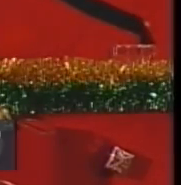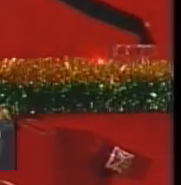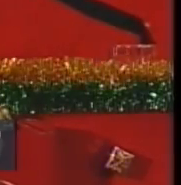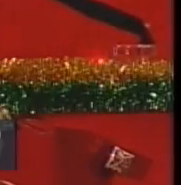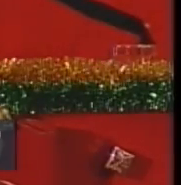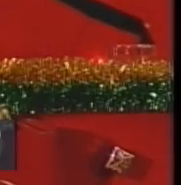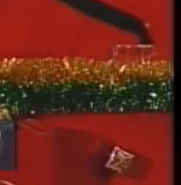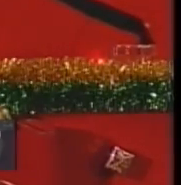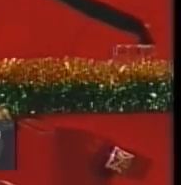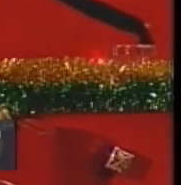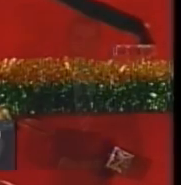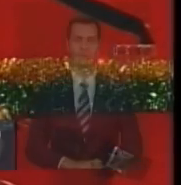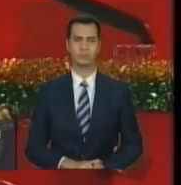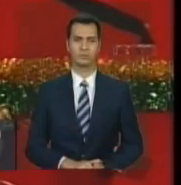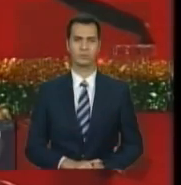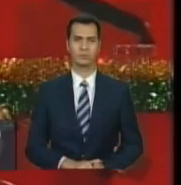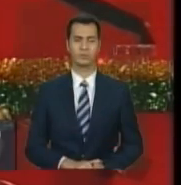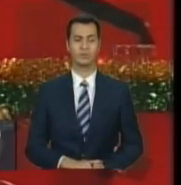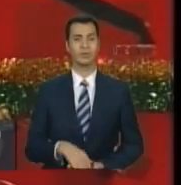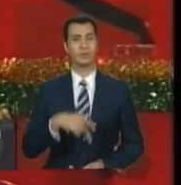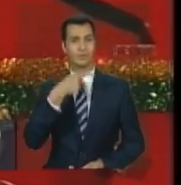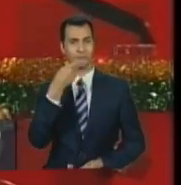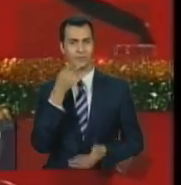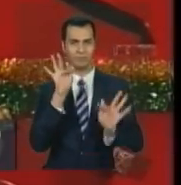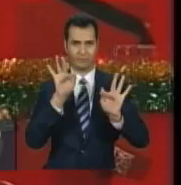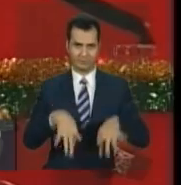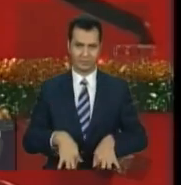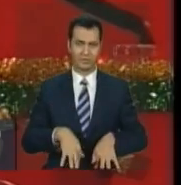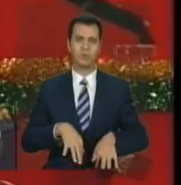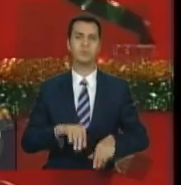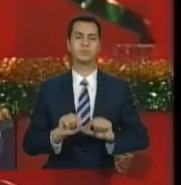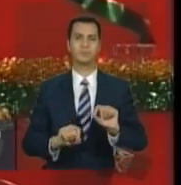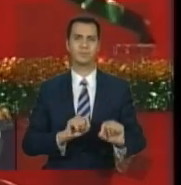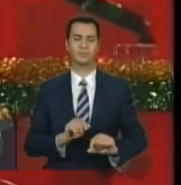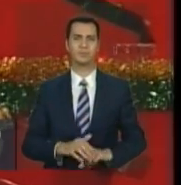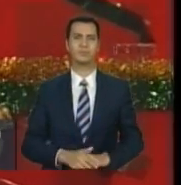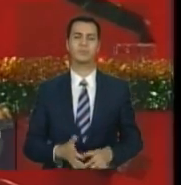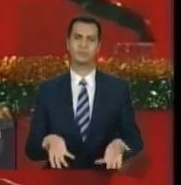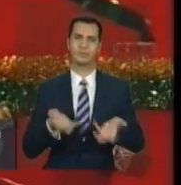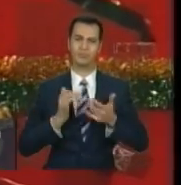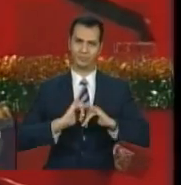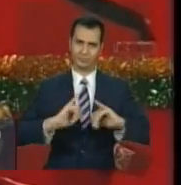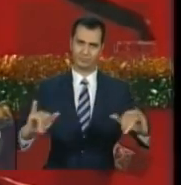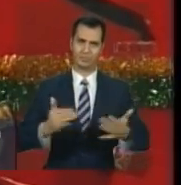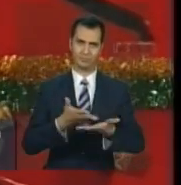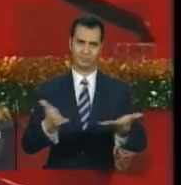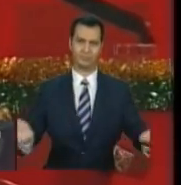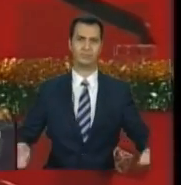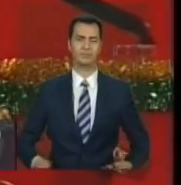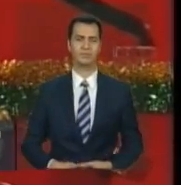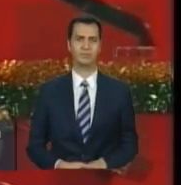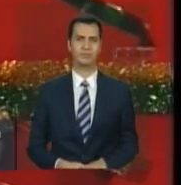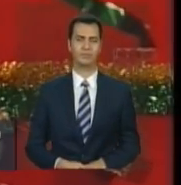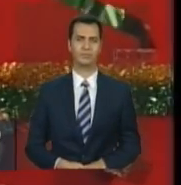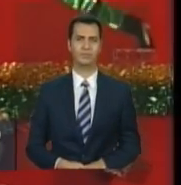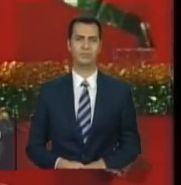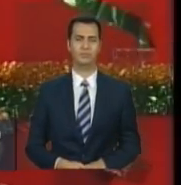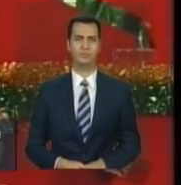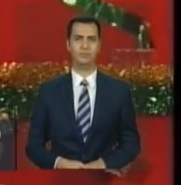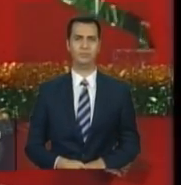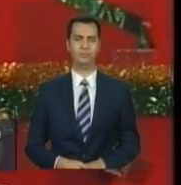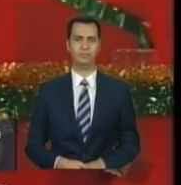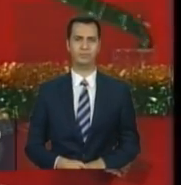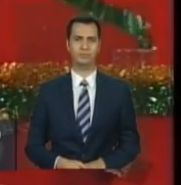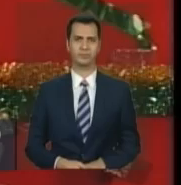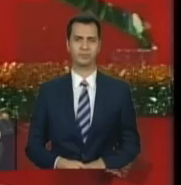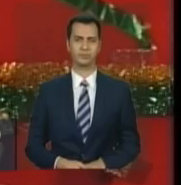E, para finalizar, eu quero dizer para vocês que eu